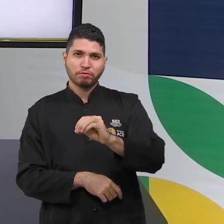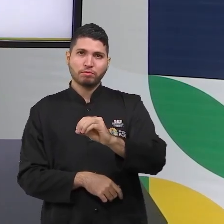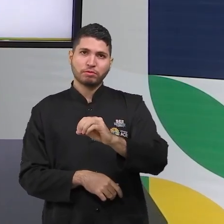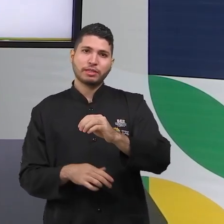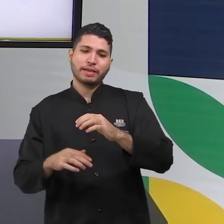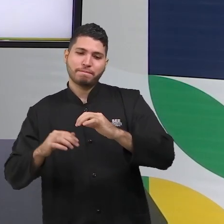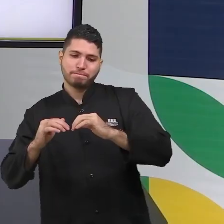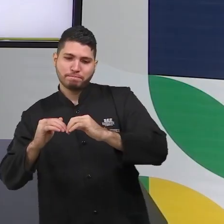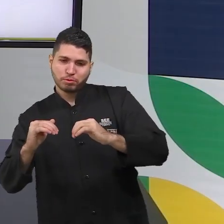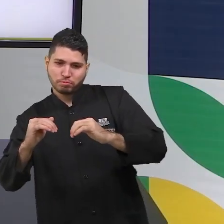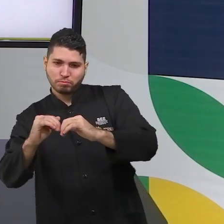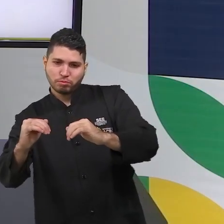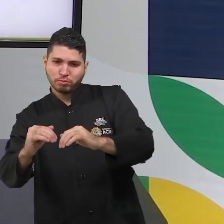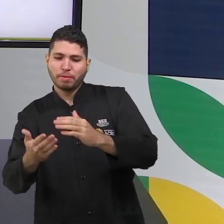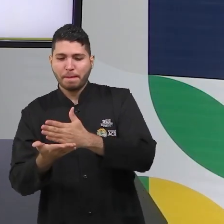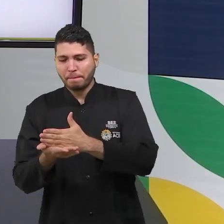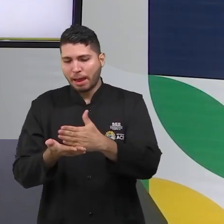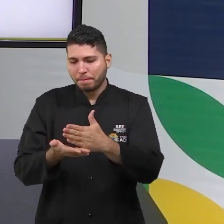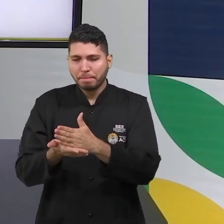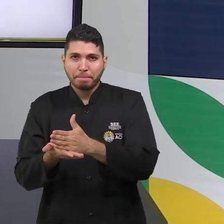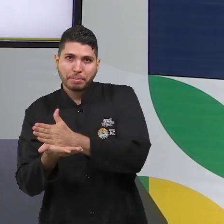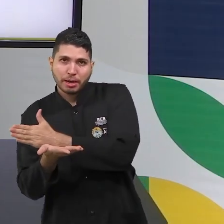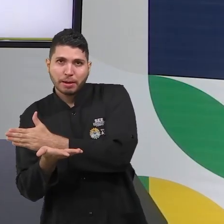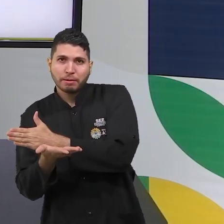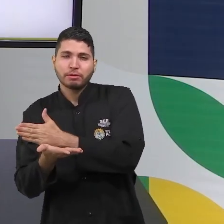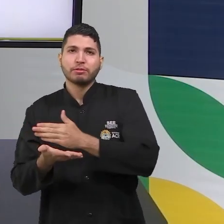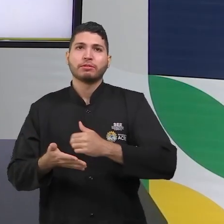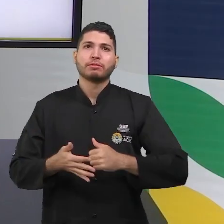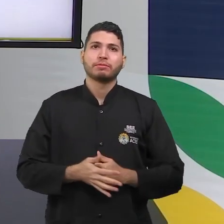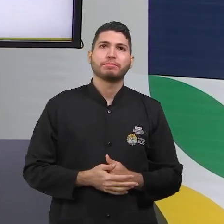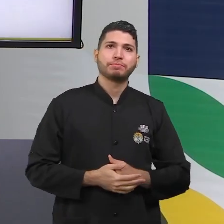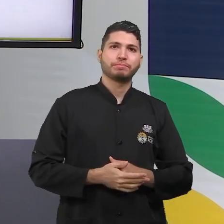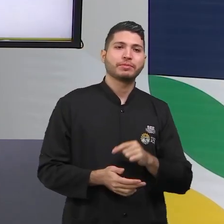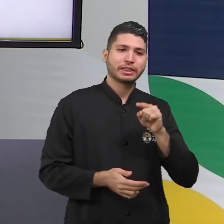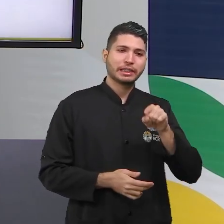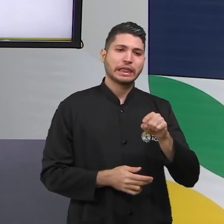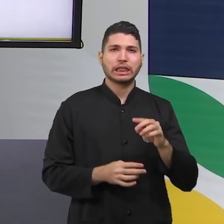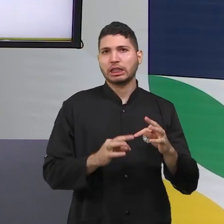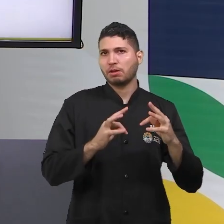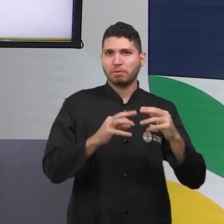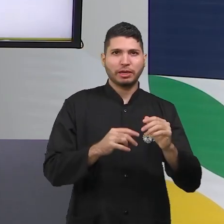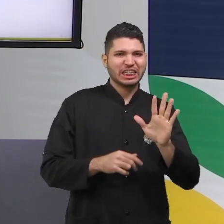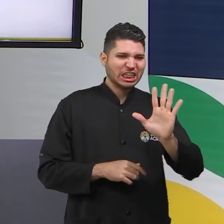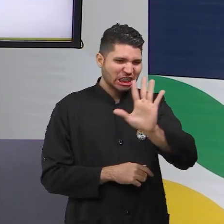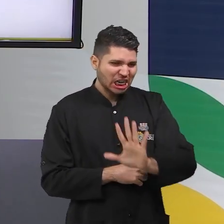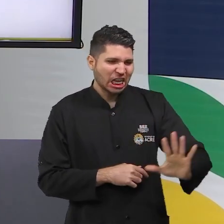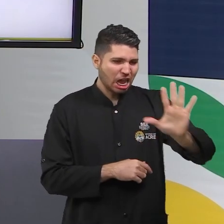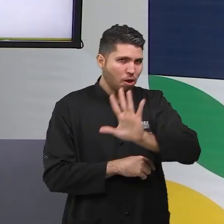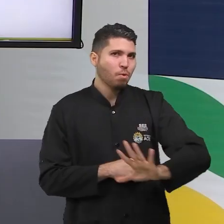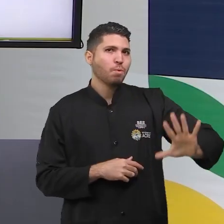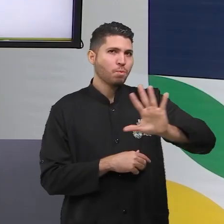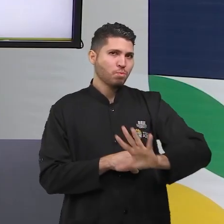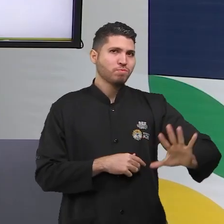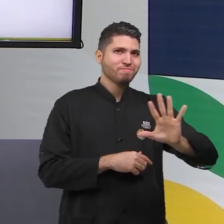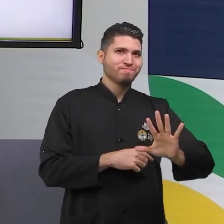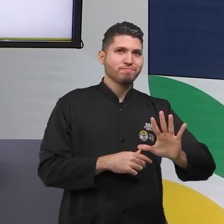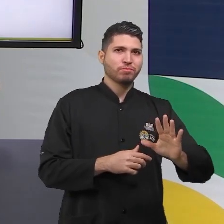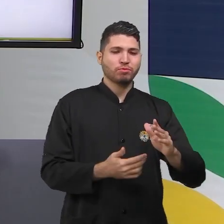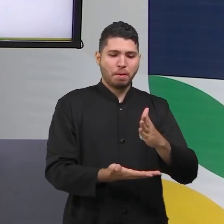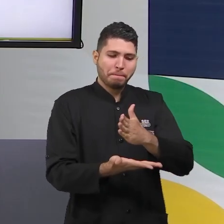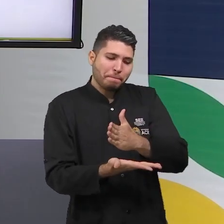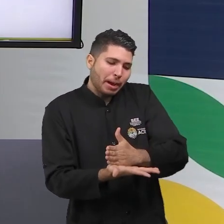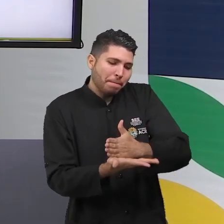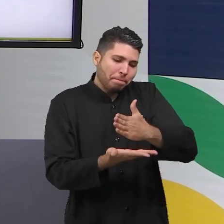mais importante do que ficar analisando parte por parte. Embora que isso não seja